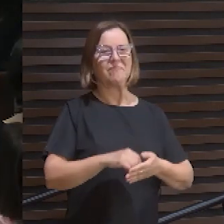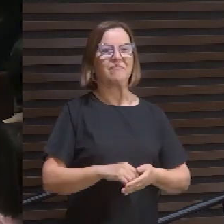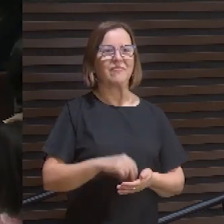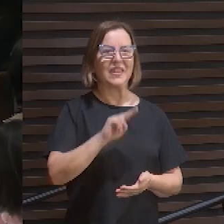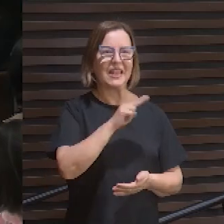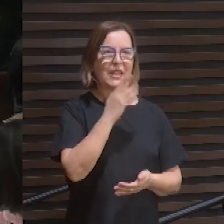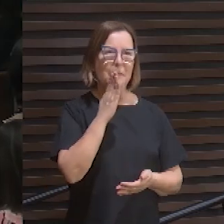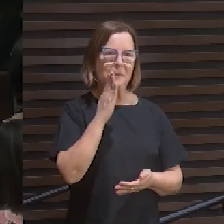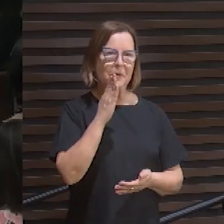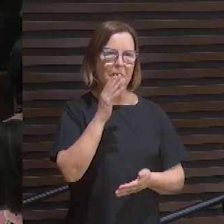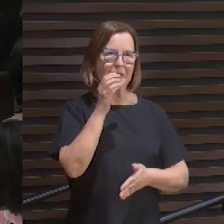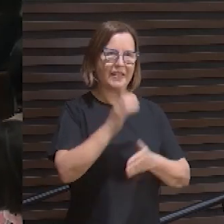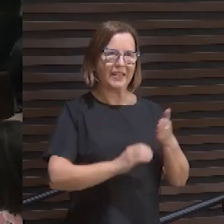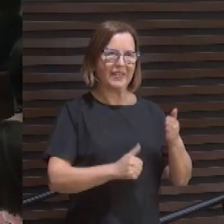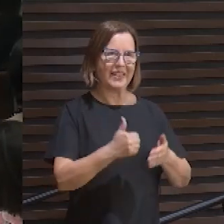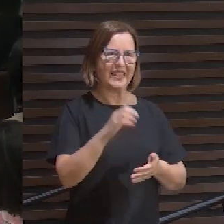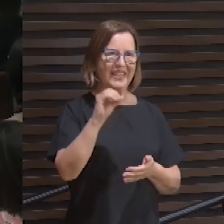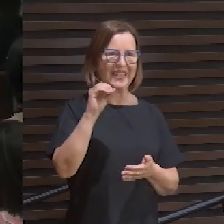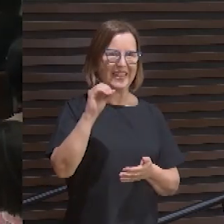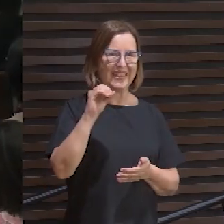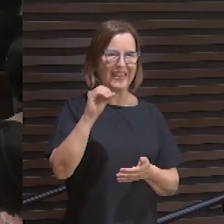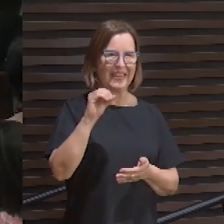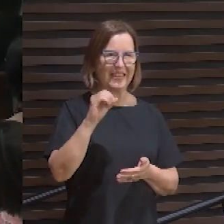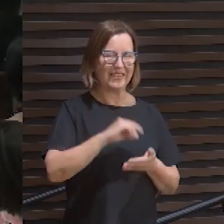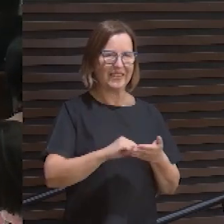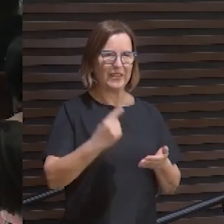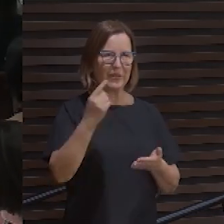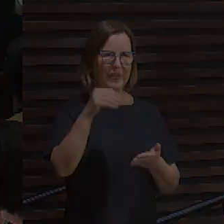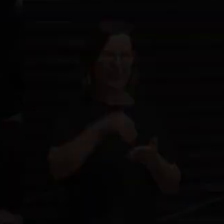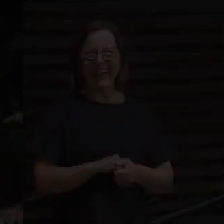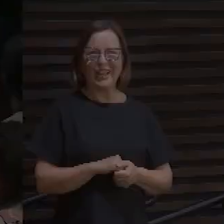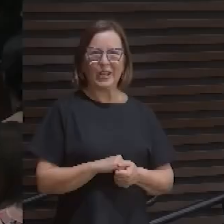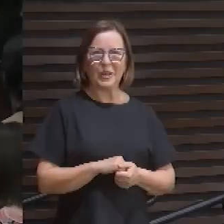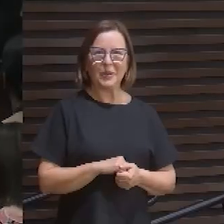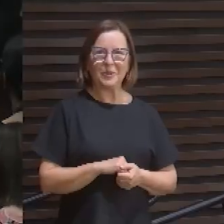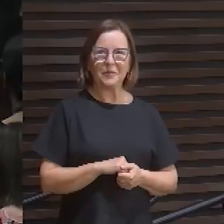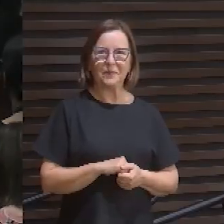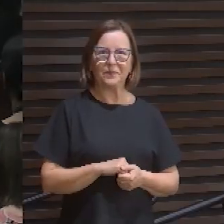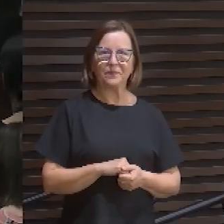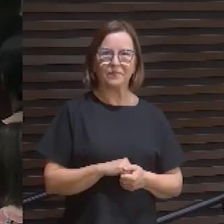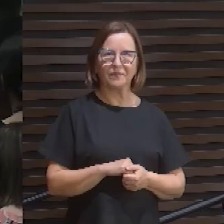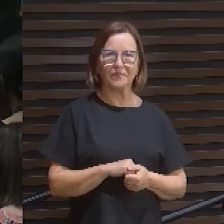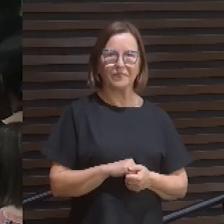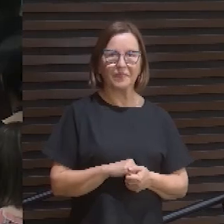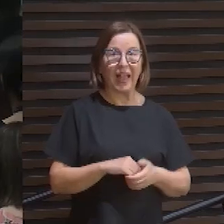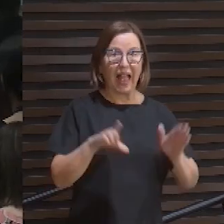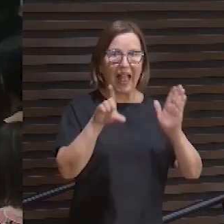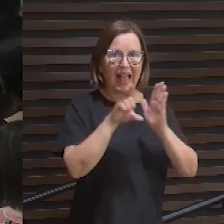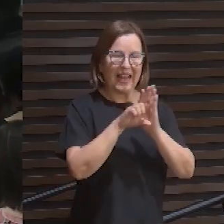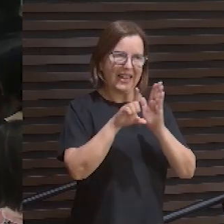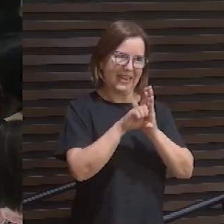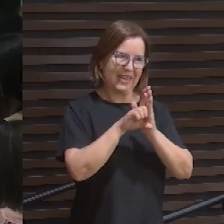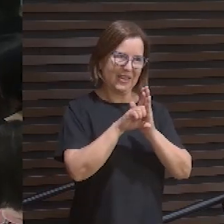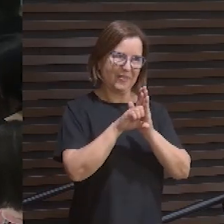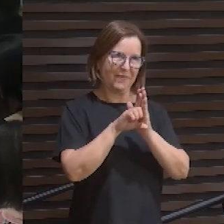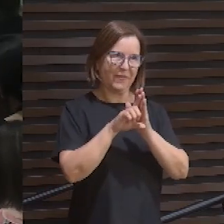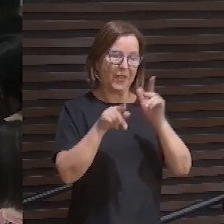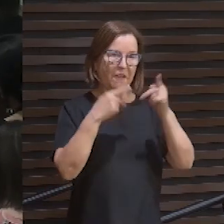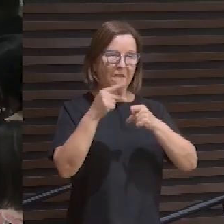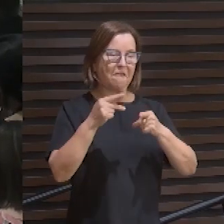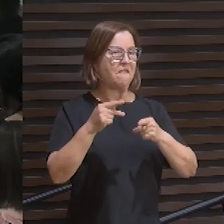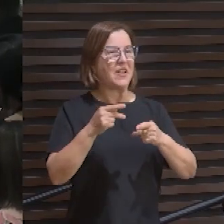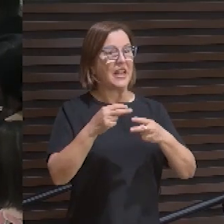Hebreus 10, de 1 a 18. Ora, visto que a lei tem sombra dos